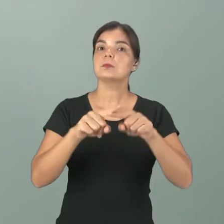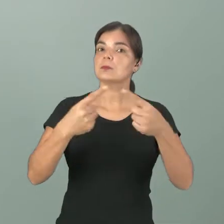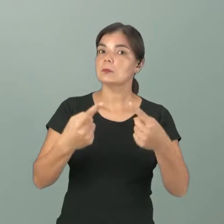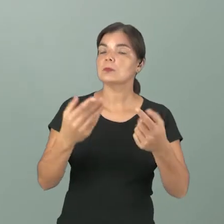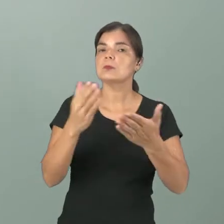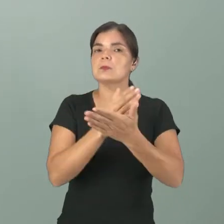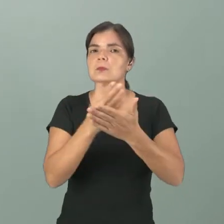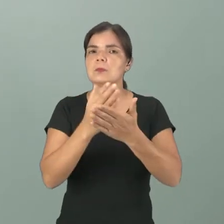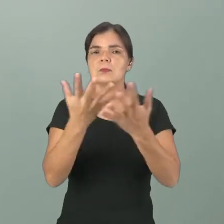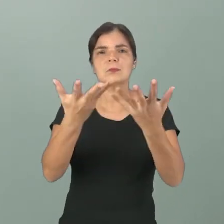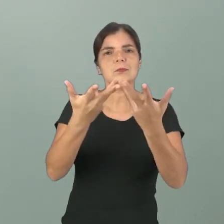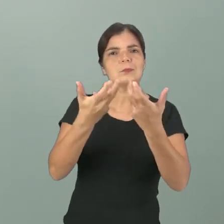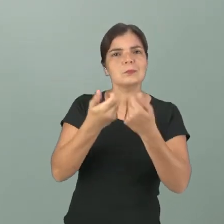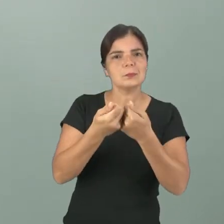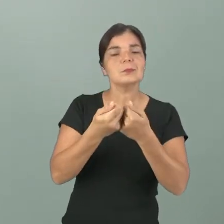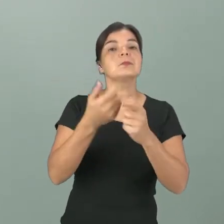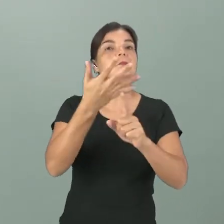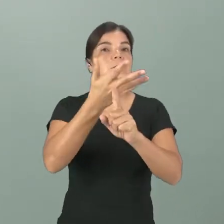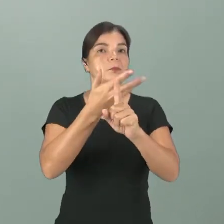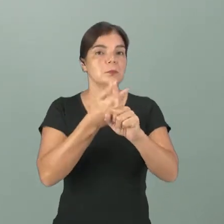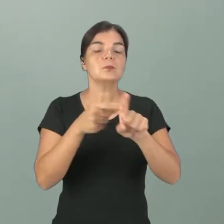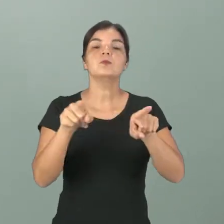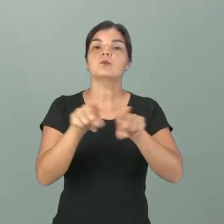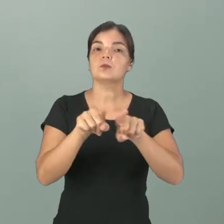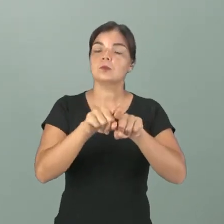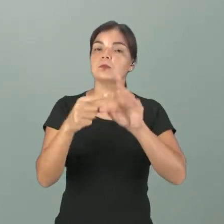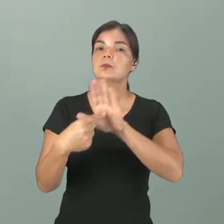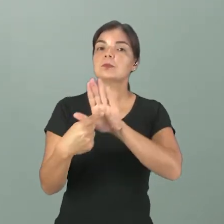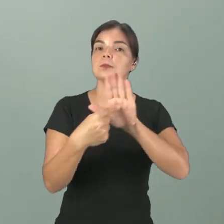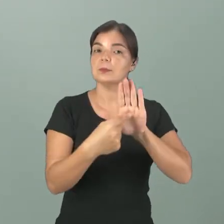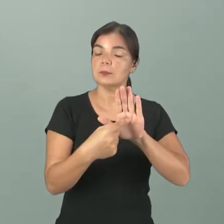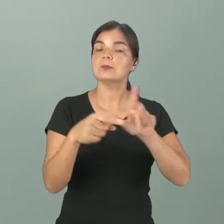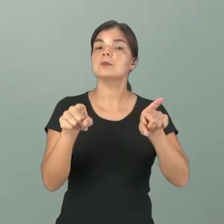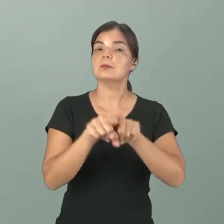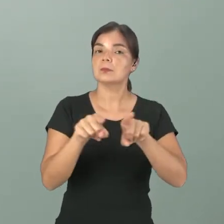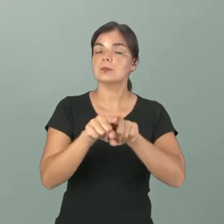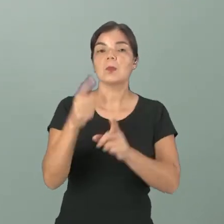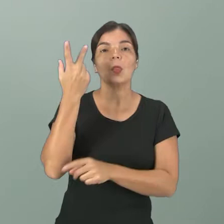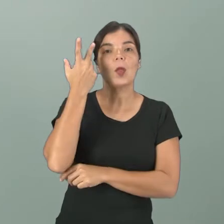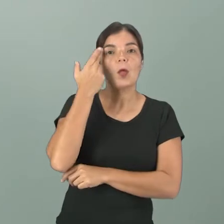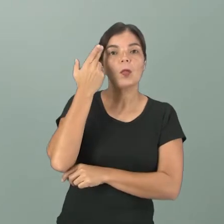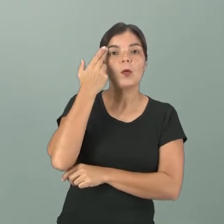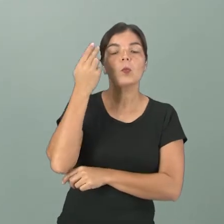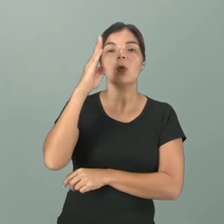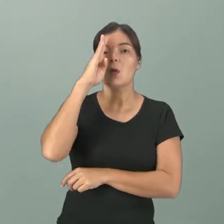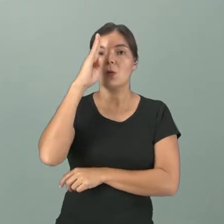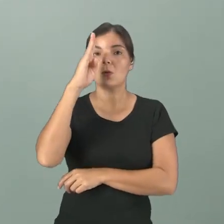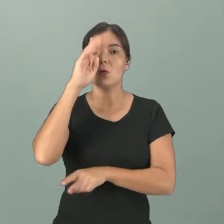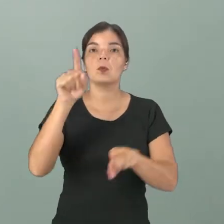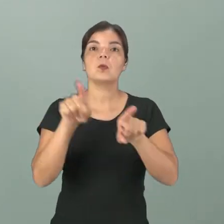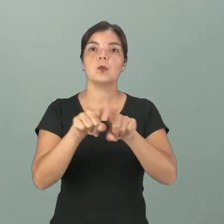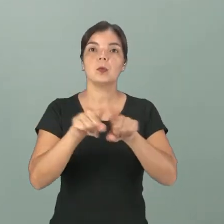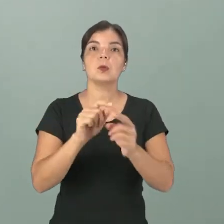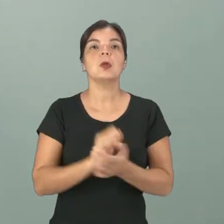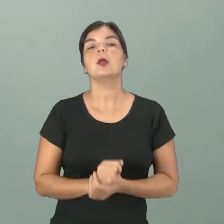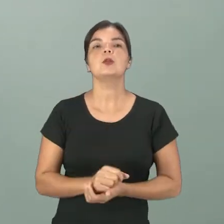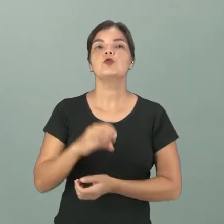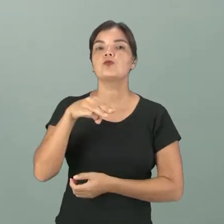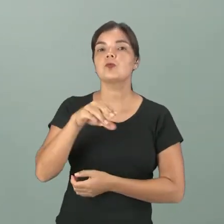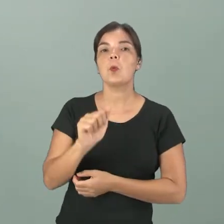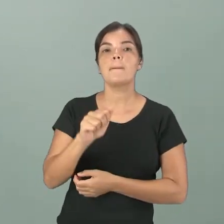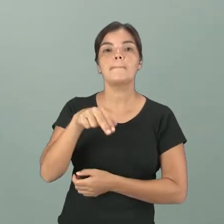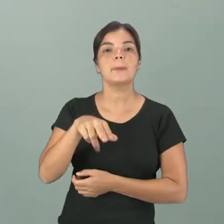mas tem algumas habilidades artísticas, algumas manifestações artísticas que são comuns, principalmente a manufatura